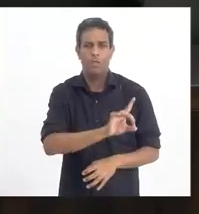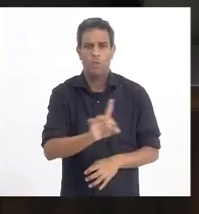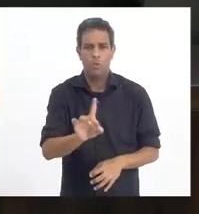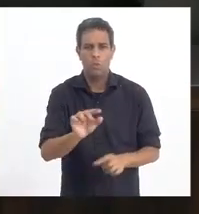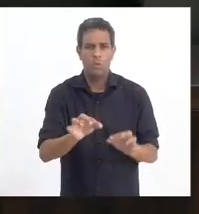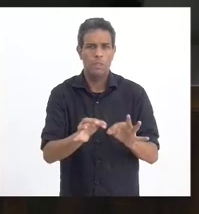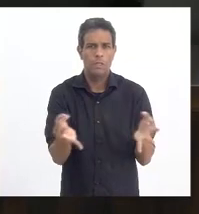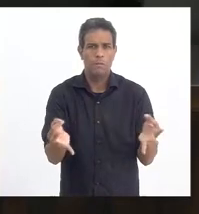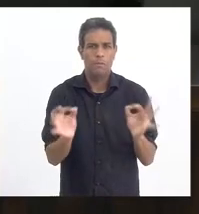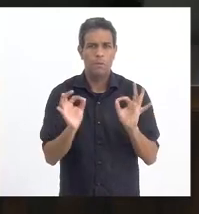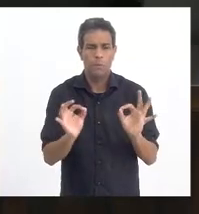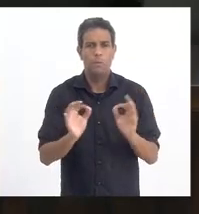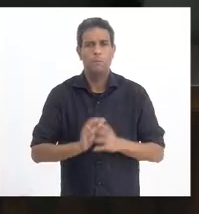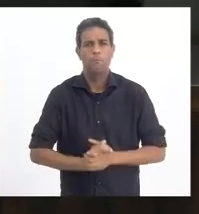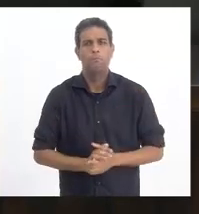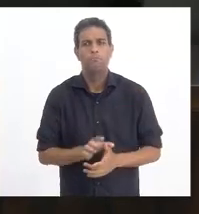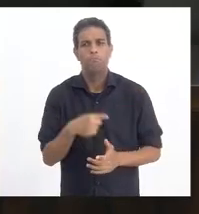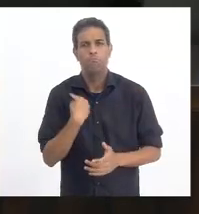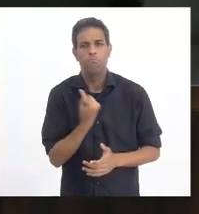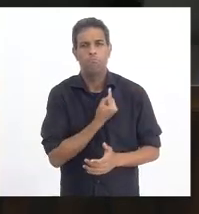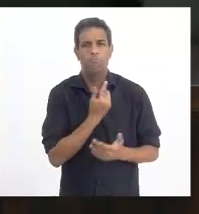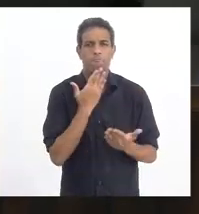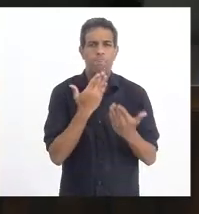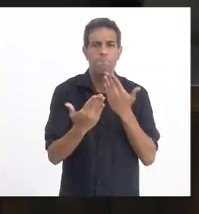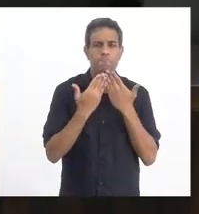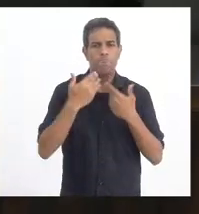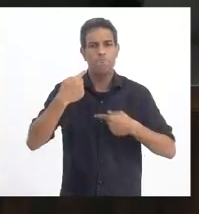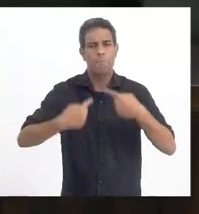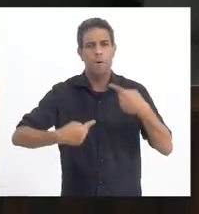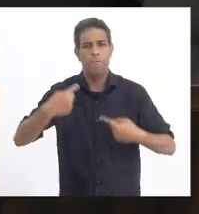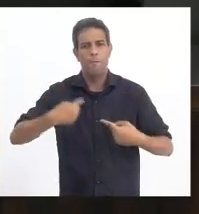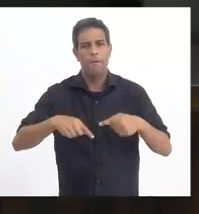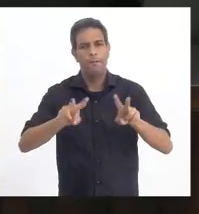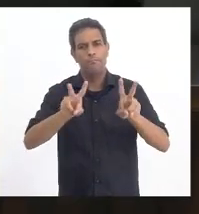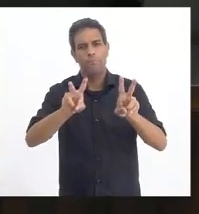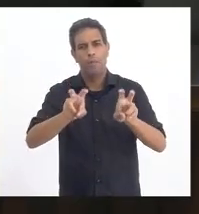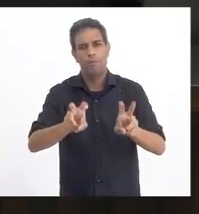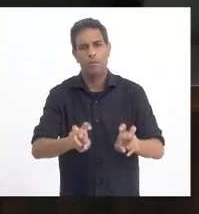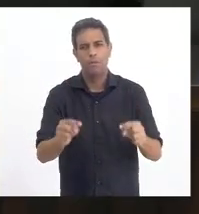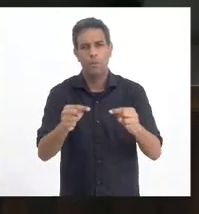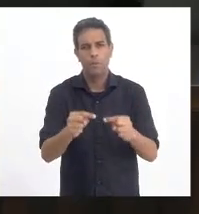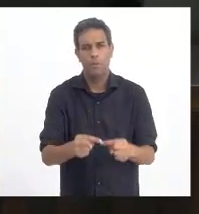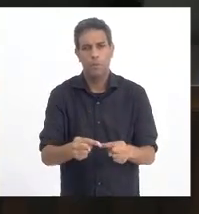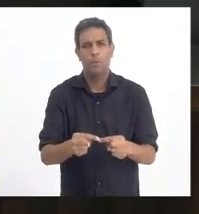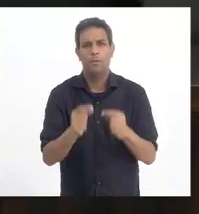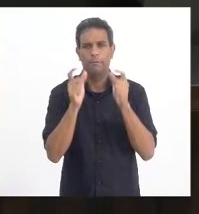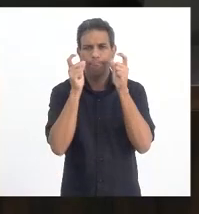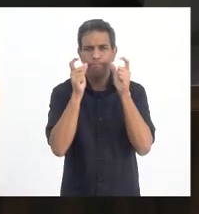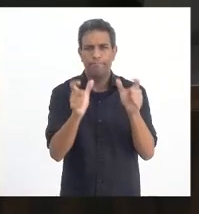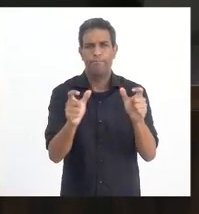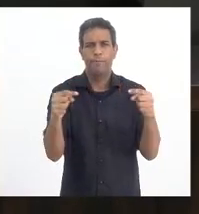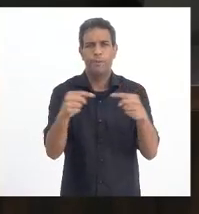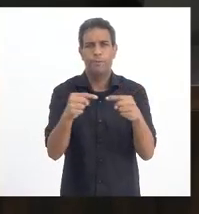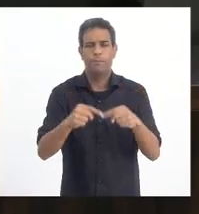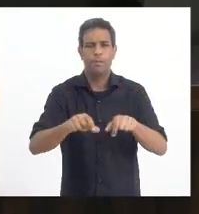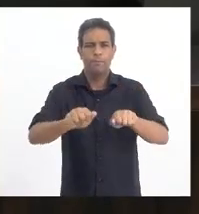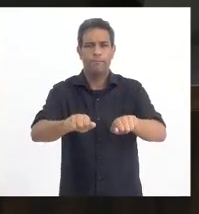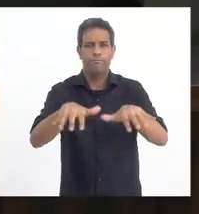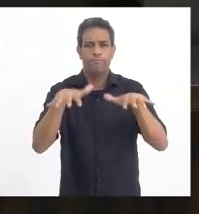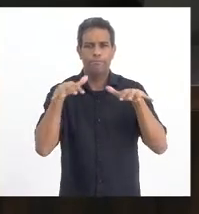simples é um tema que carece de um debate aprimorado muita atenção